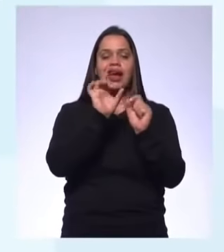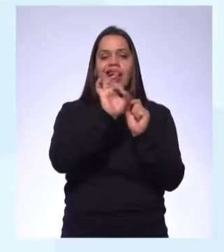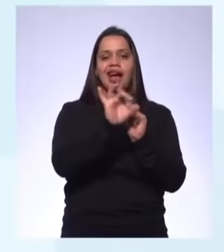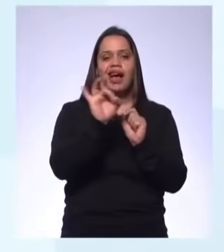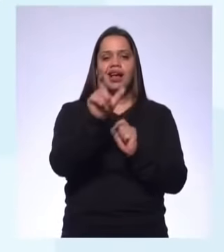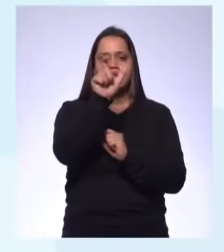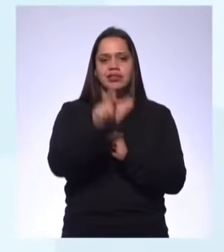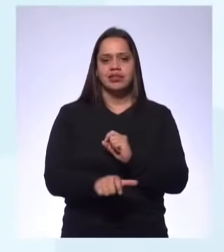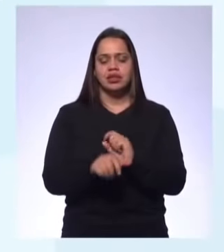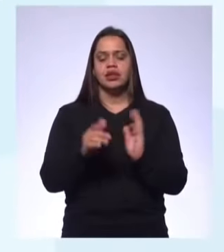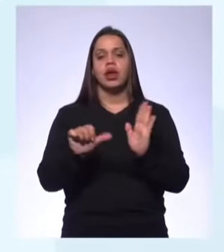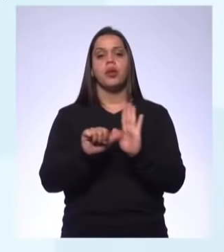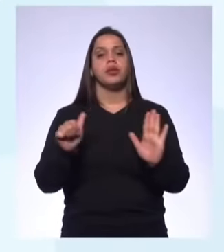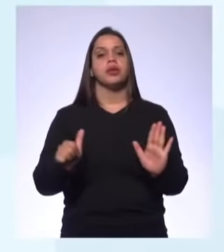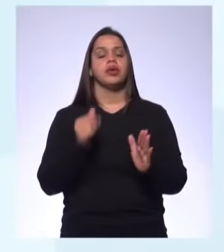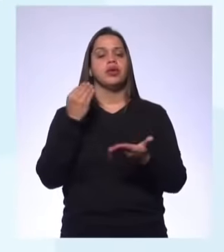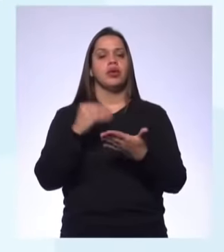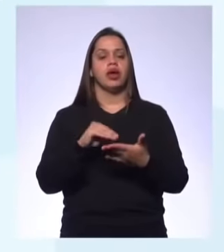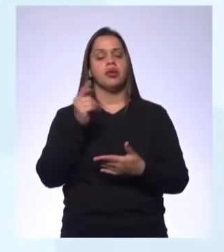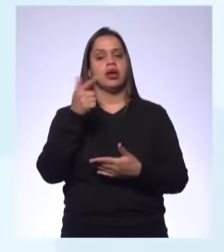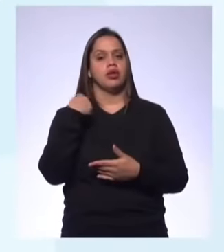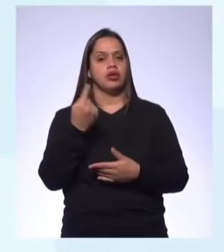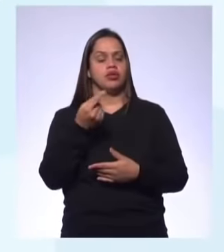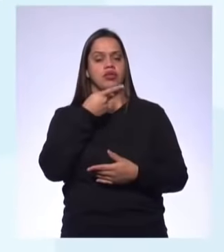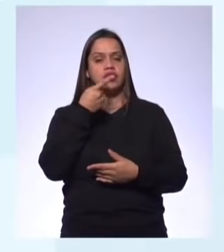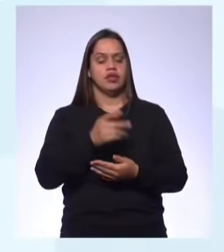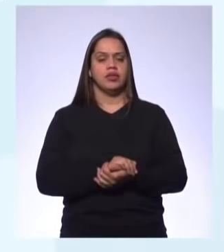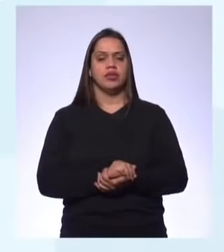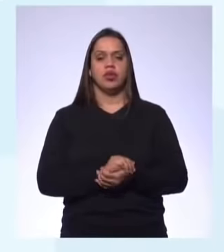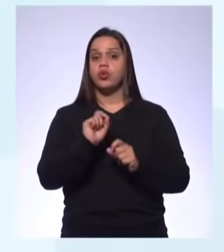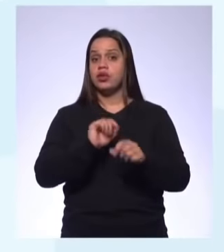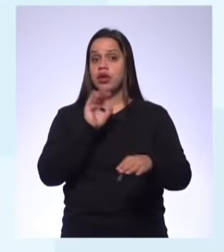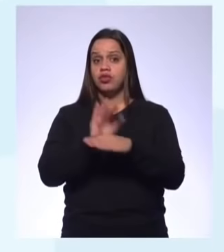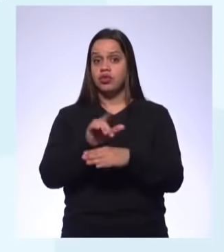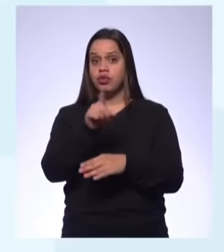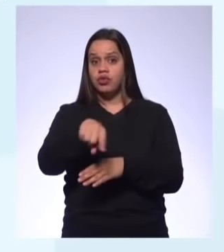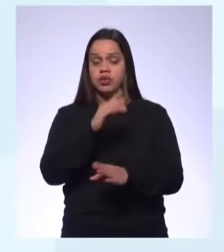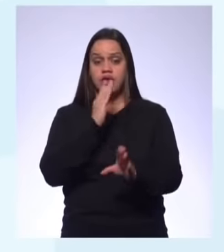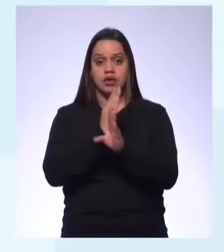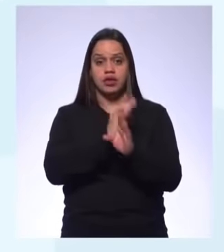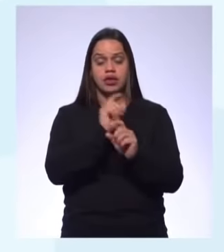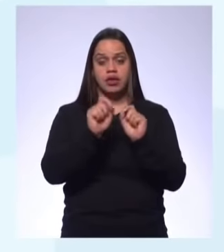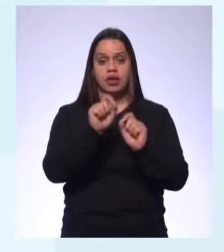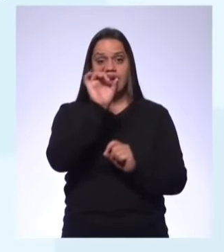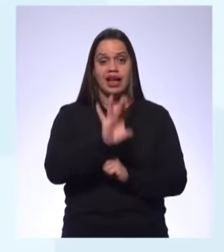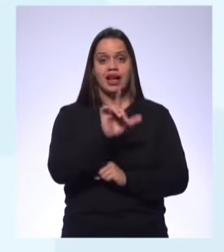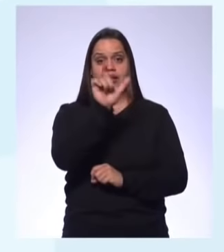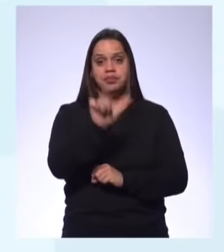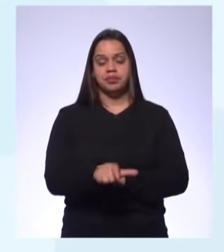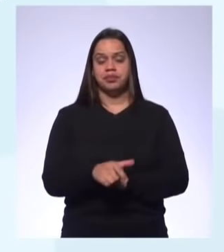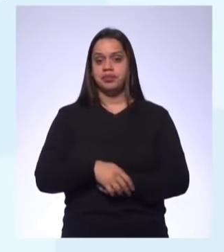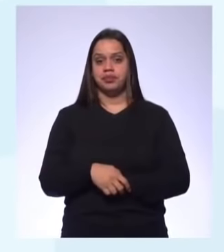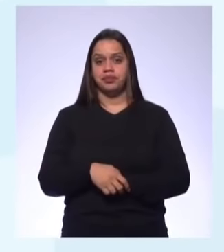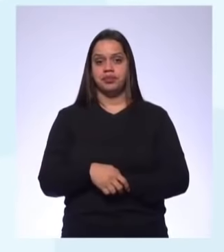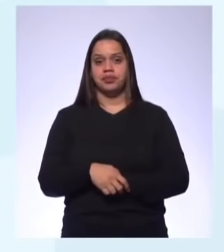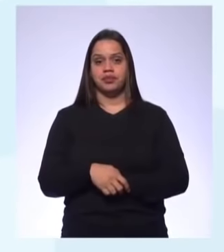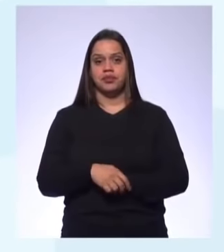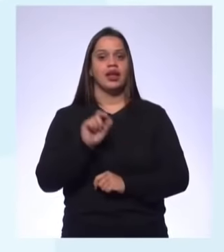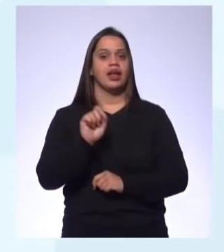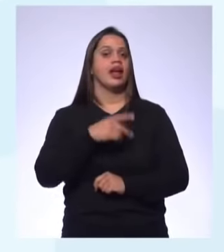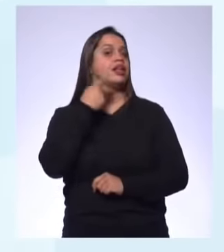aqui para a gente mencionar. O que ajudou vocês a identificarem as personagens aí? As falas, quem